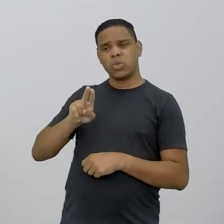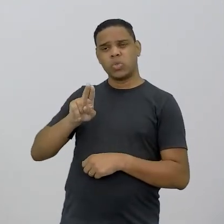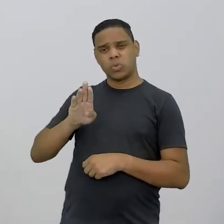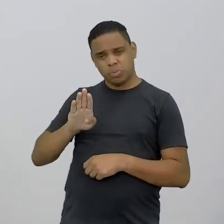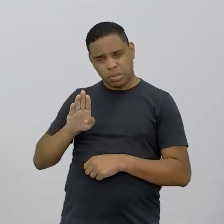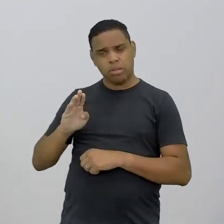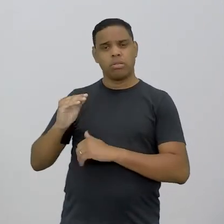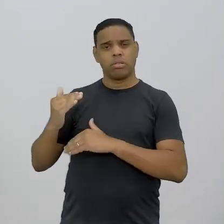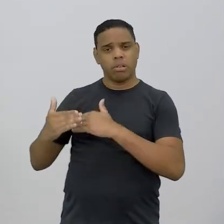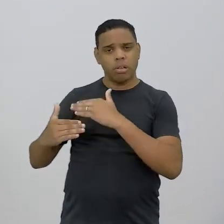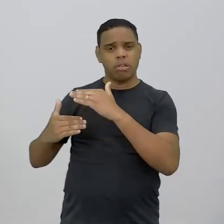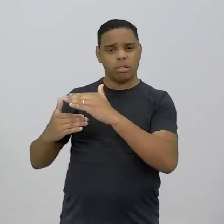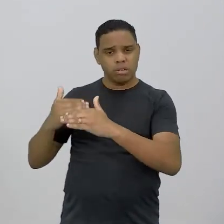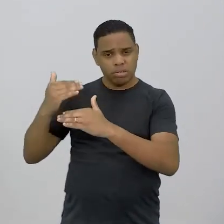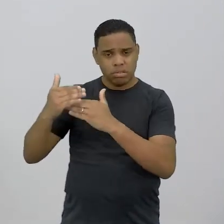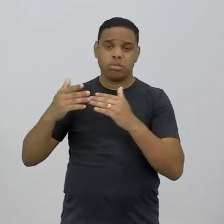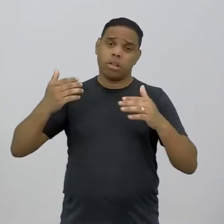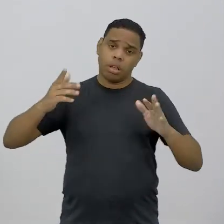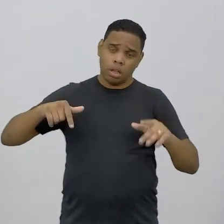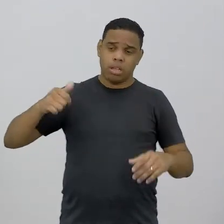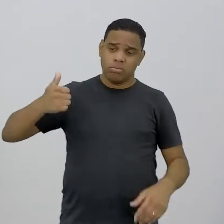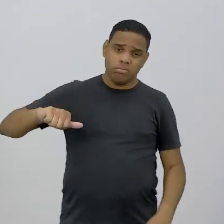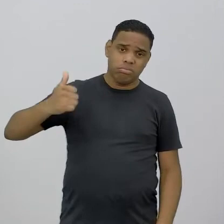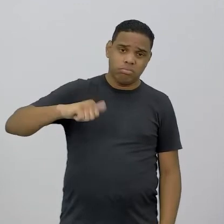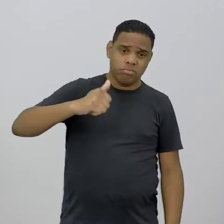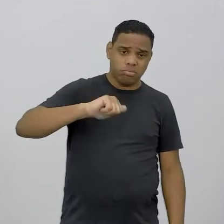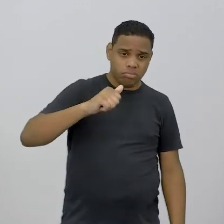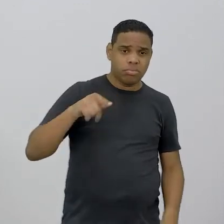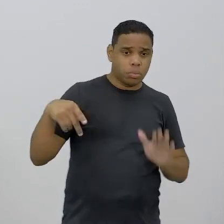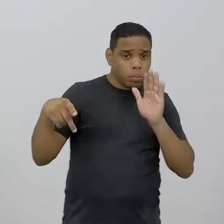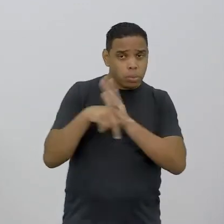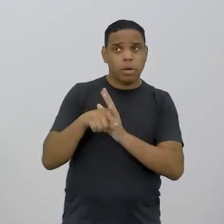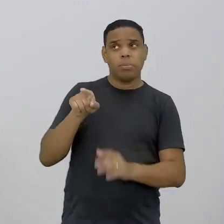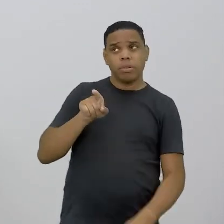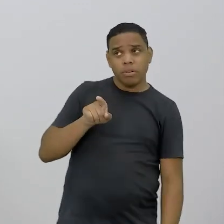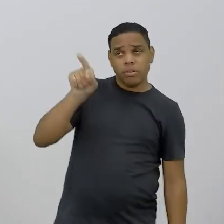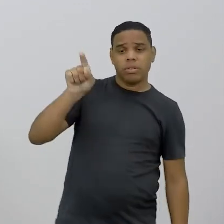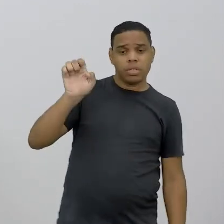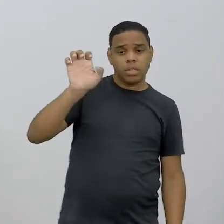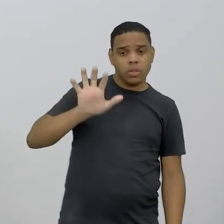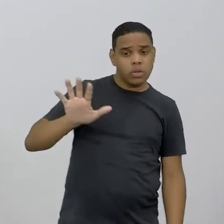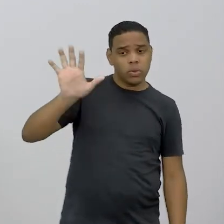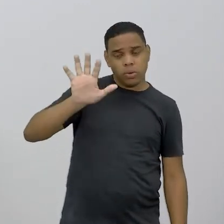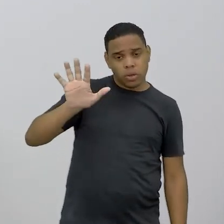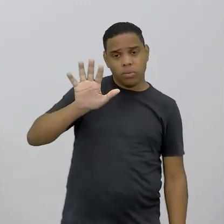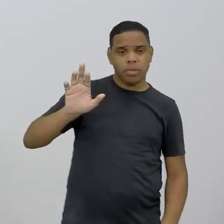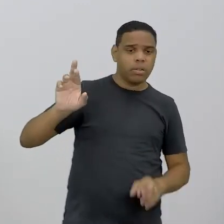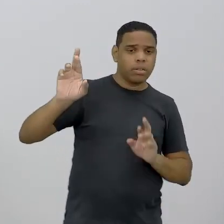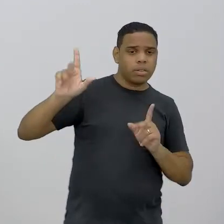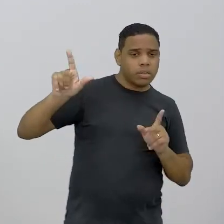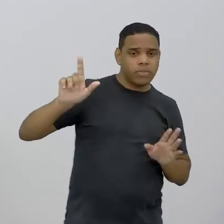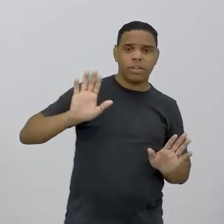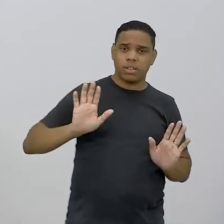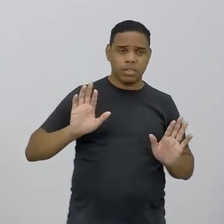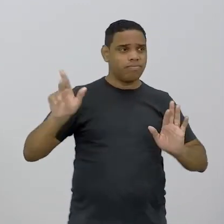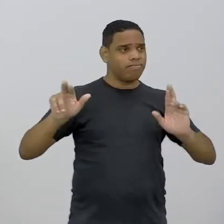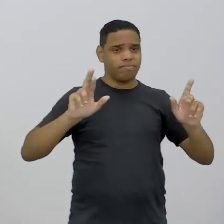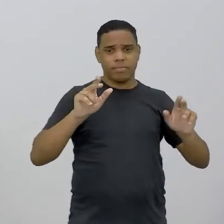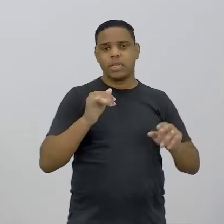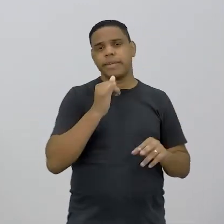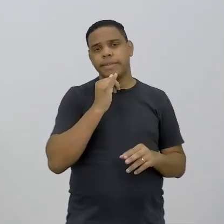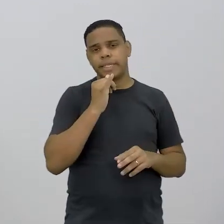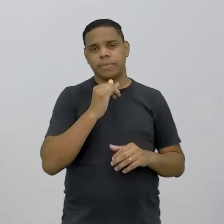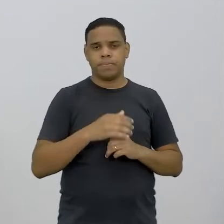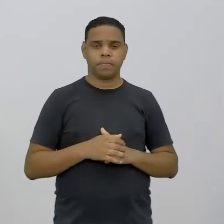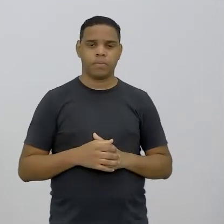tudo são categorias de análise que são da Europa e que não tem a ver com a mesma realidade. Então, por exemplo, você